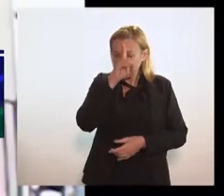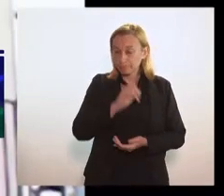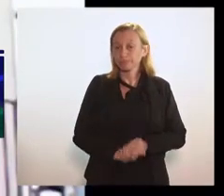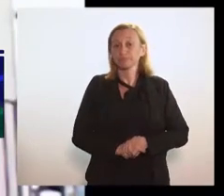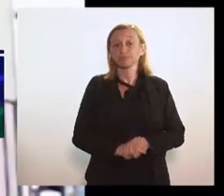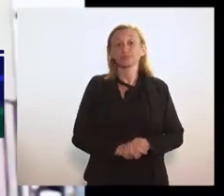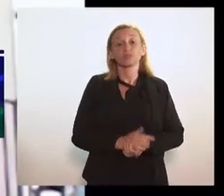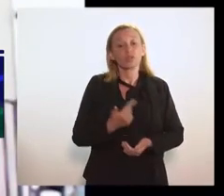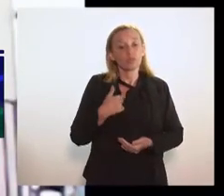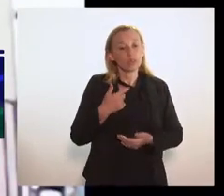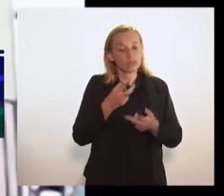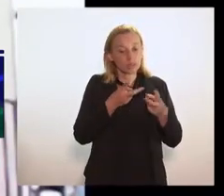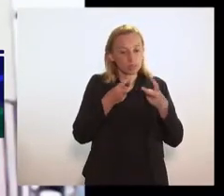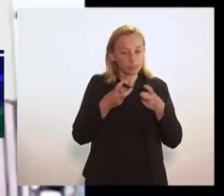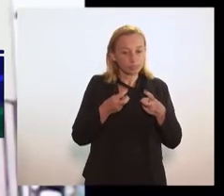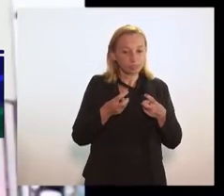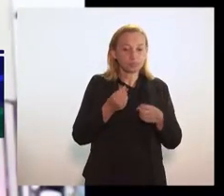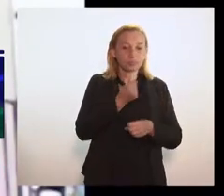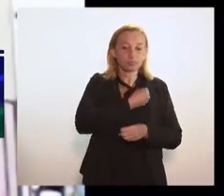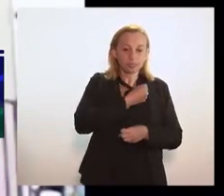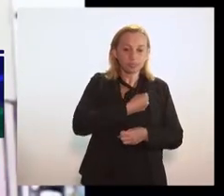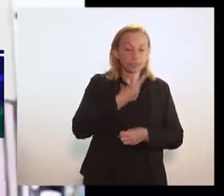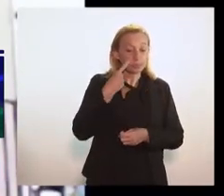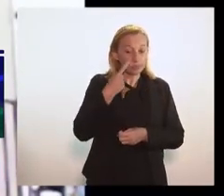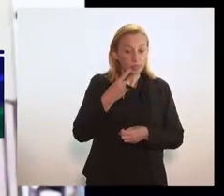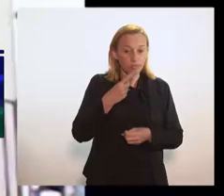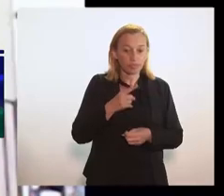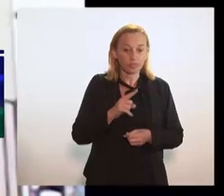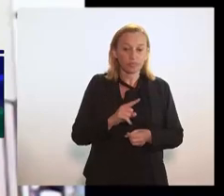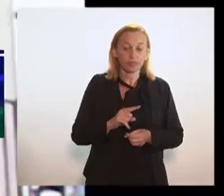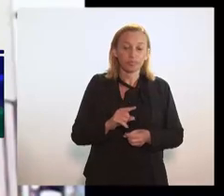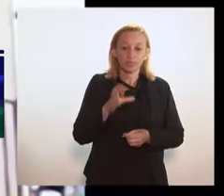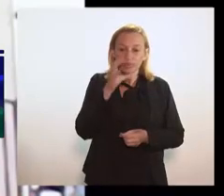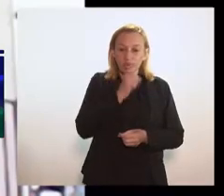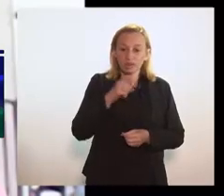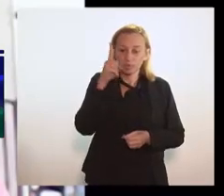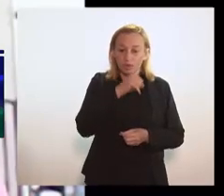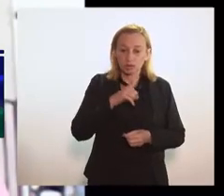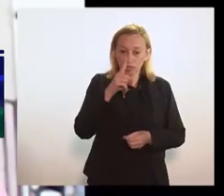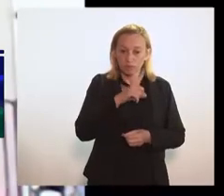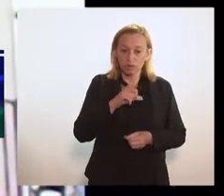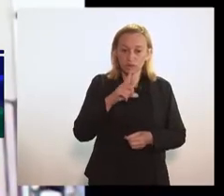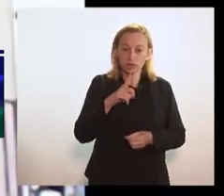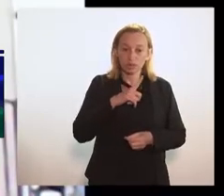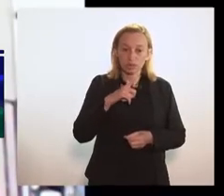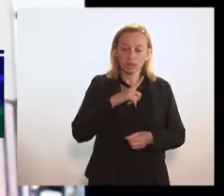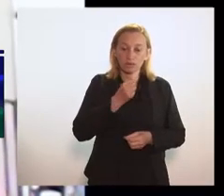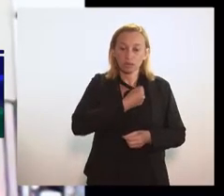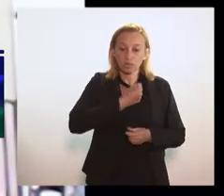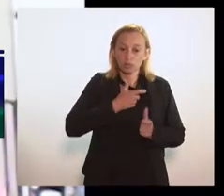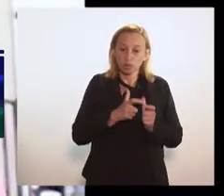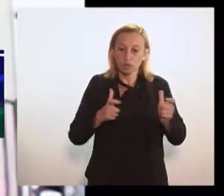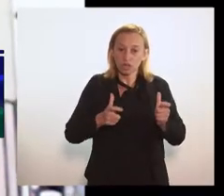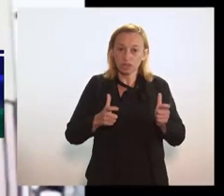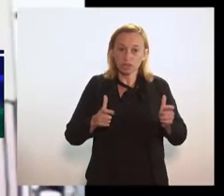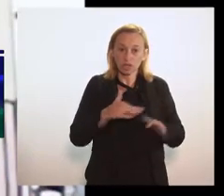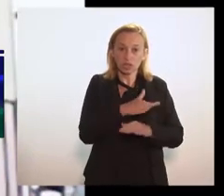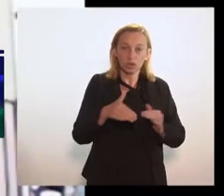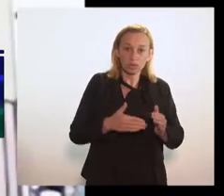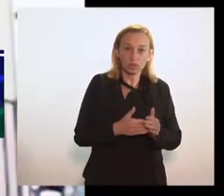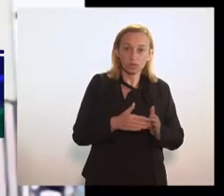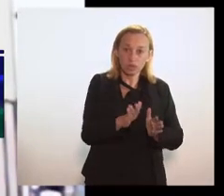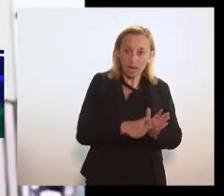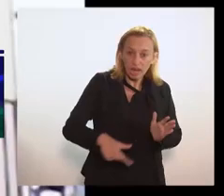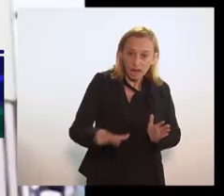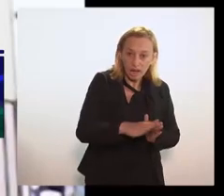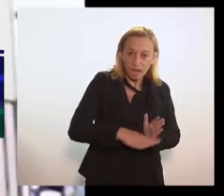comecei a dissecar alguns números e vi que esse final de semana a gente teve recorde de internações em toda a rede pública do estado do Rio